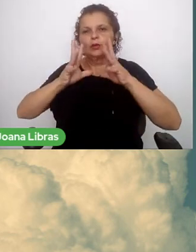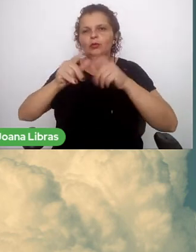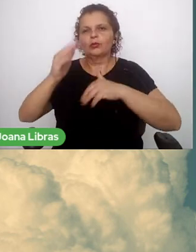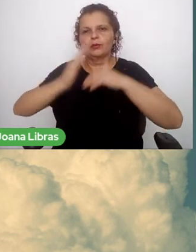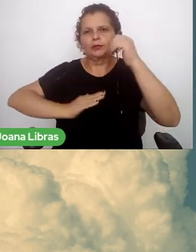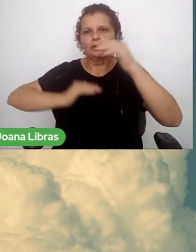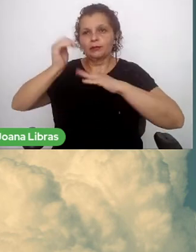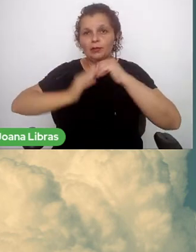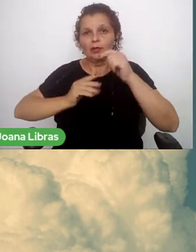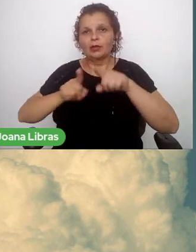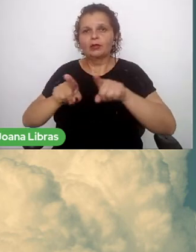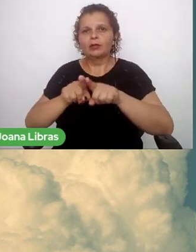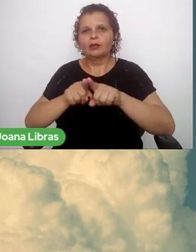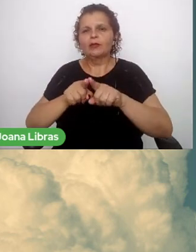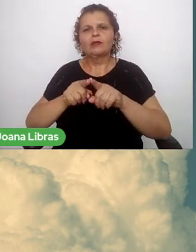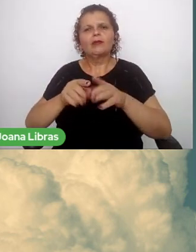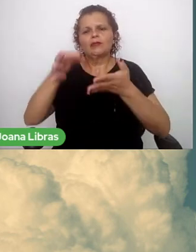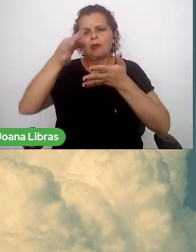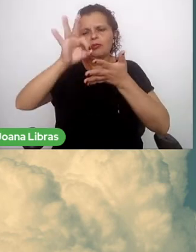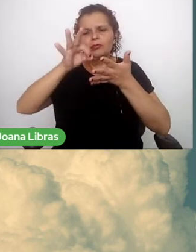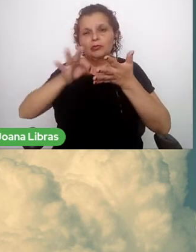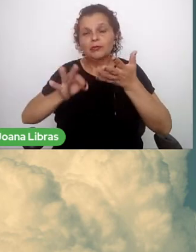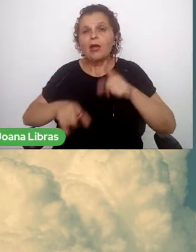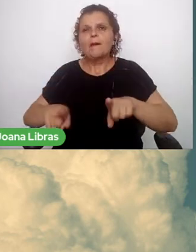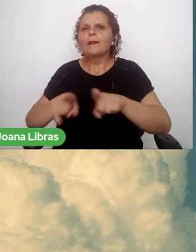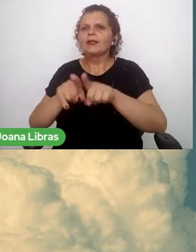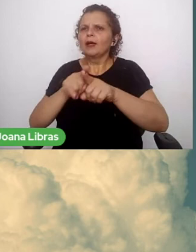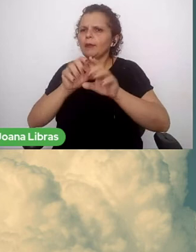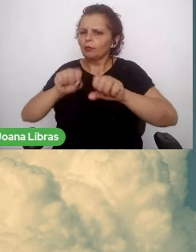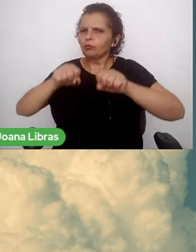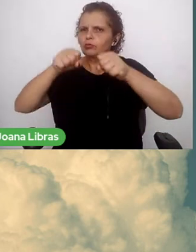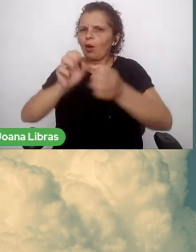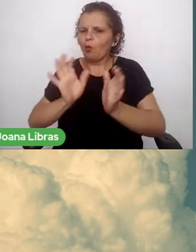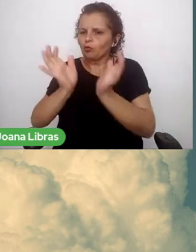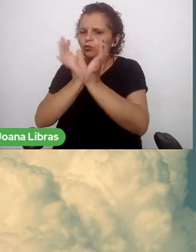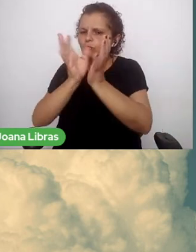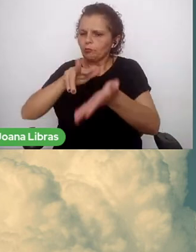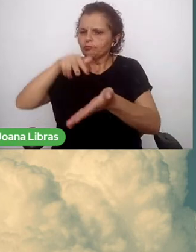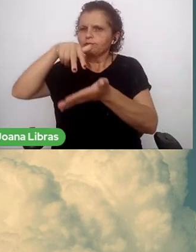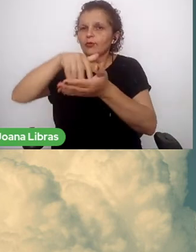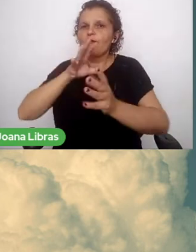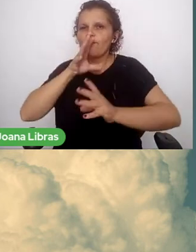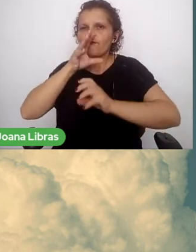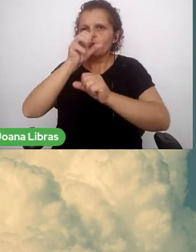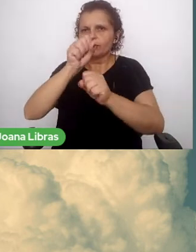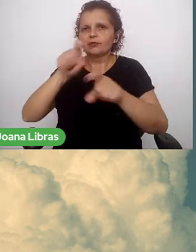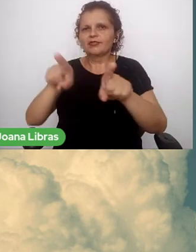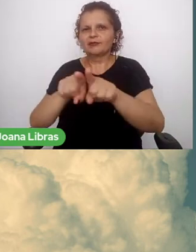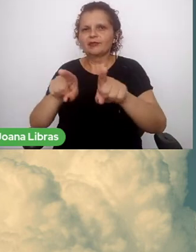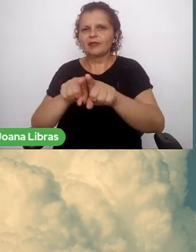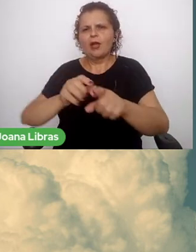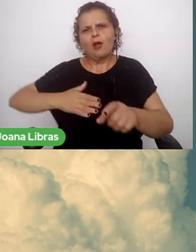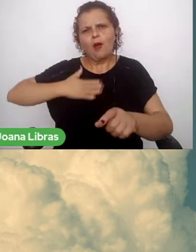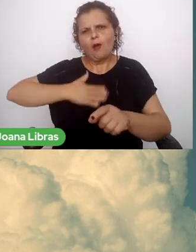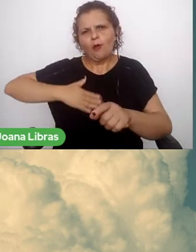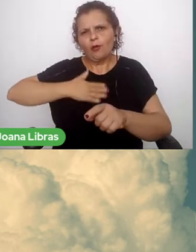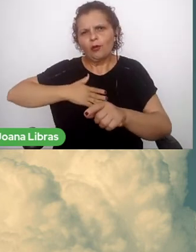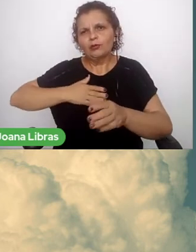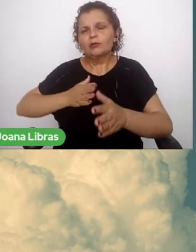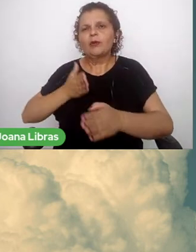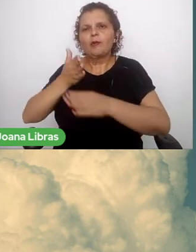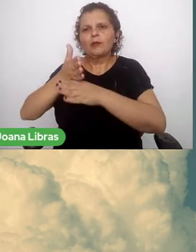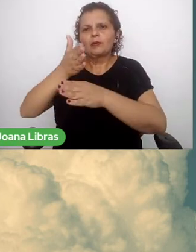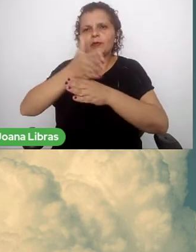não só para os tech leads, sabe? Ela empodera o time. Então, o time, eu gosto muito quando chega uma